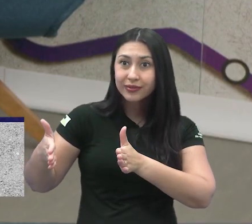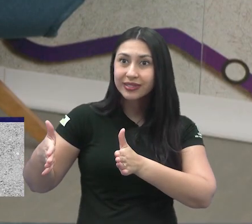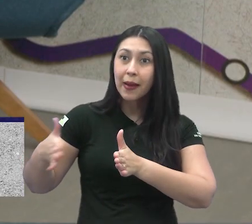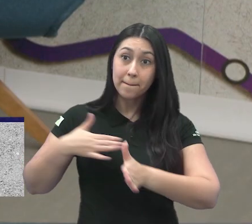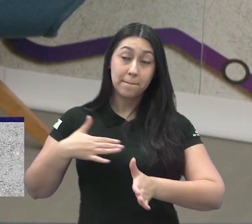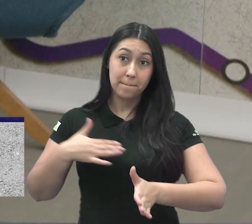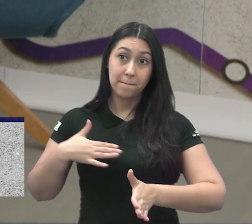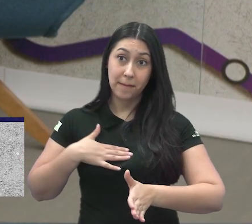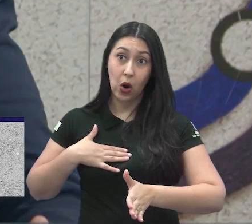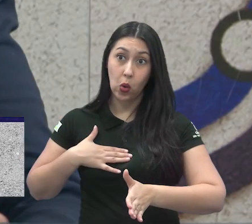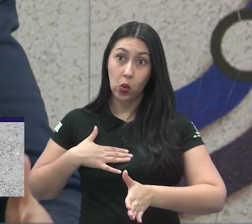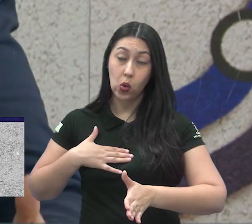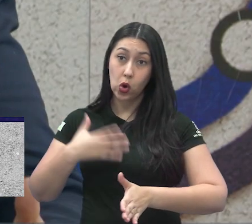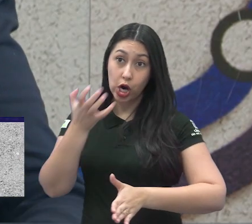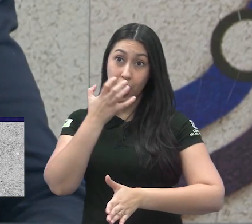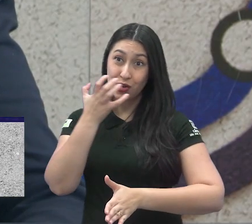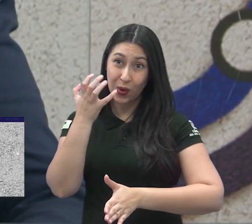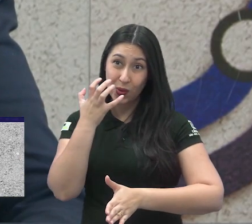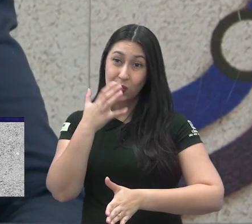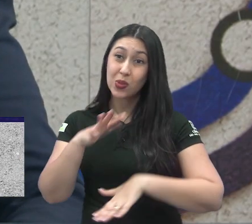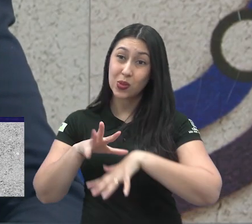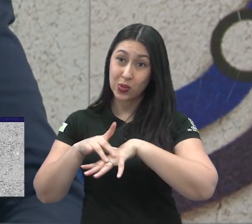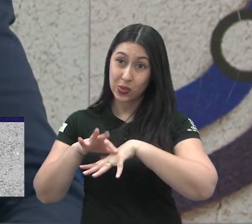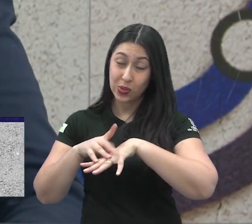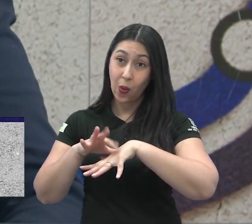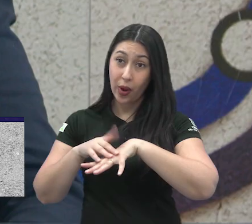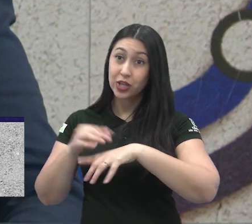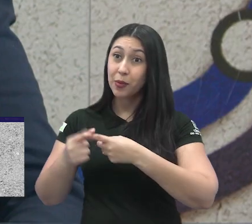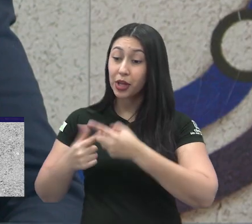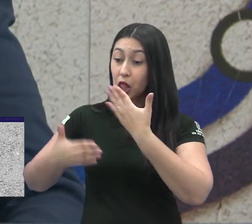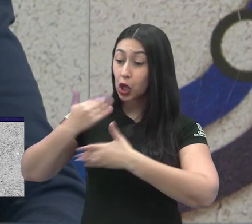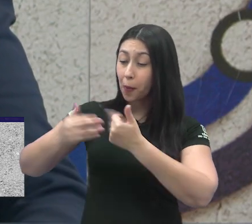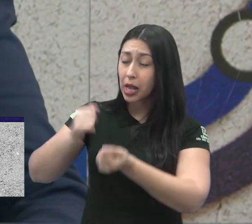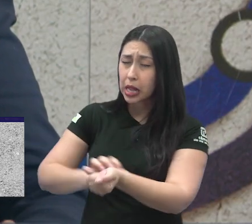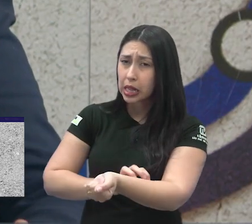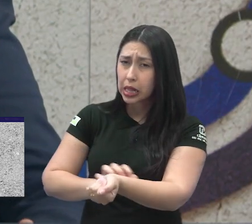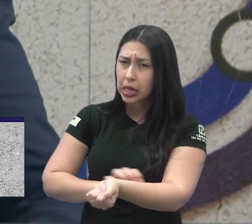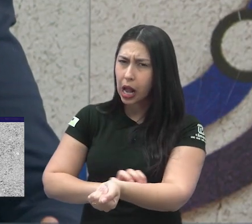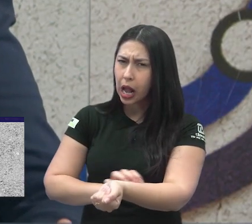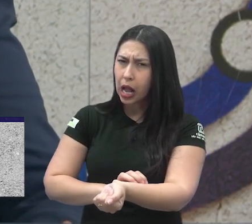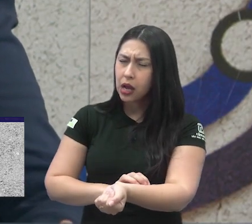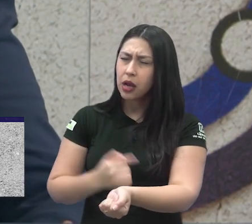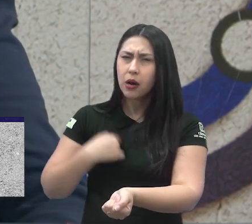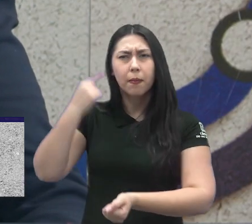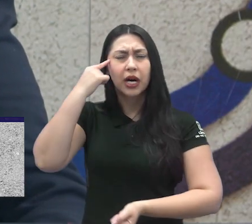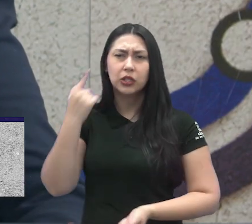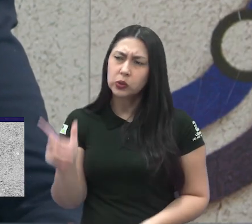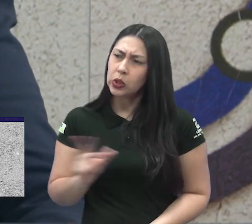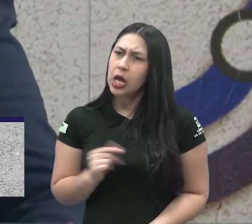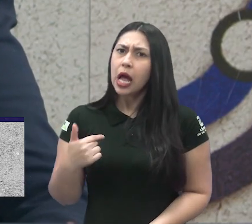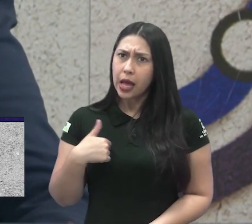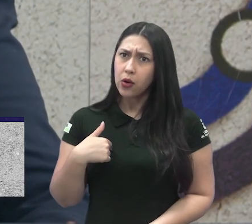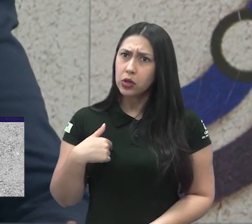adoeceu, ele estava com alergias alimentares, eu falei, poxa, né, sou PhD em produção e